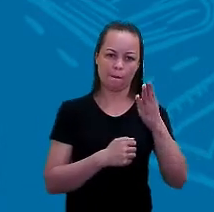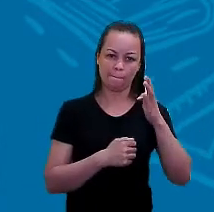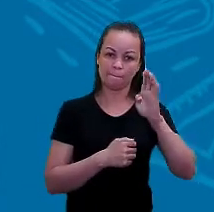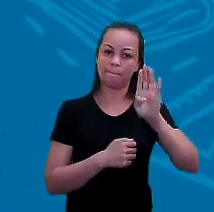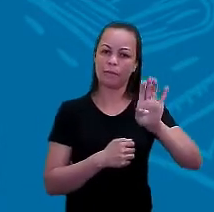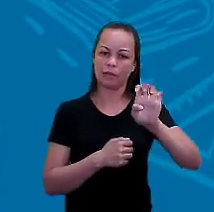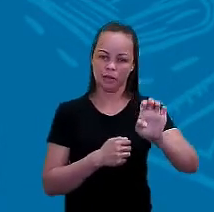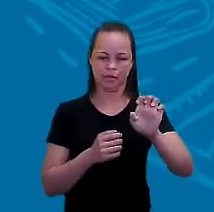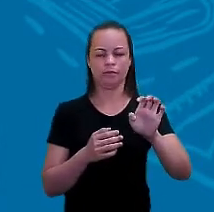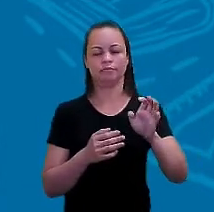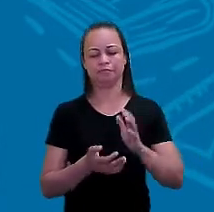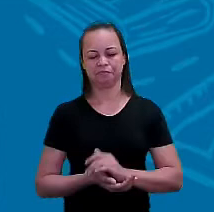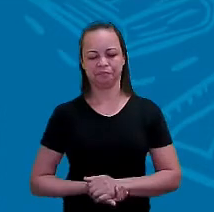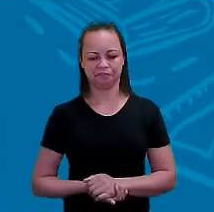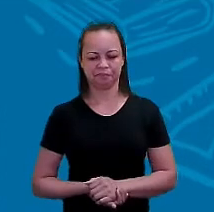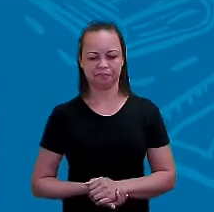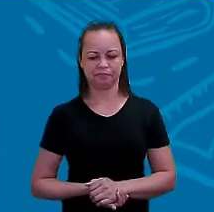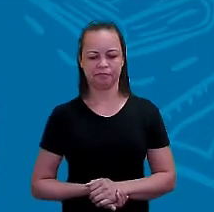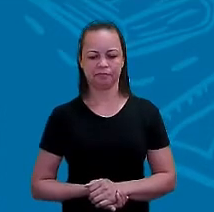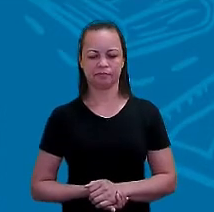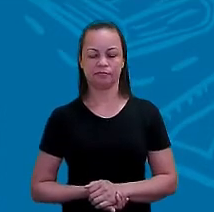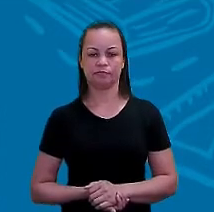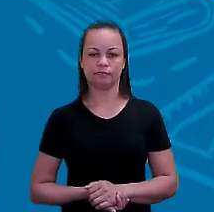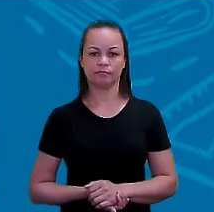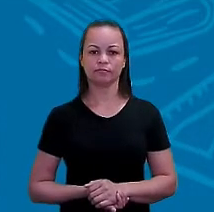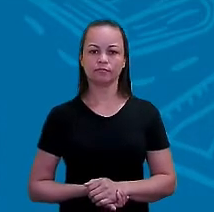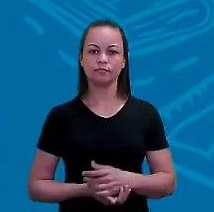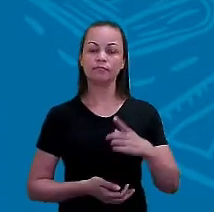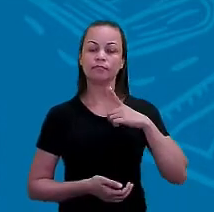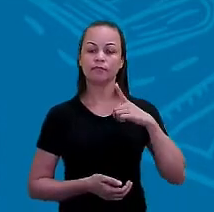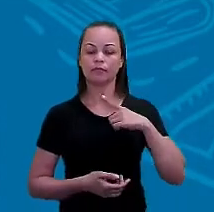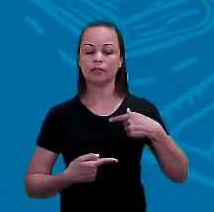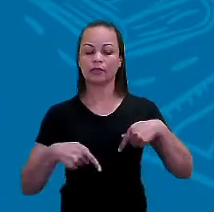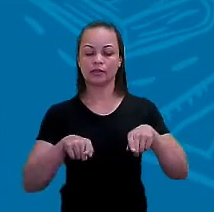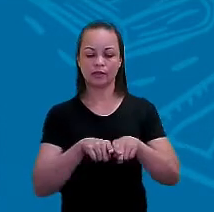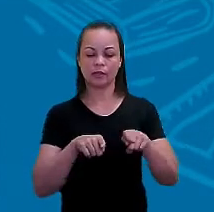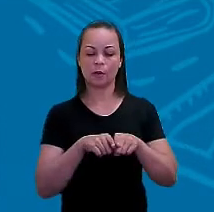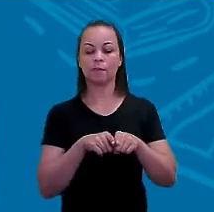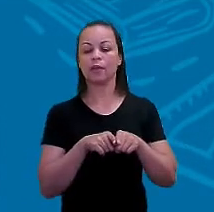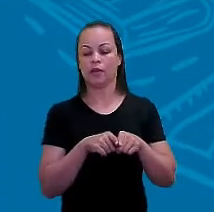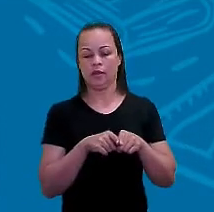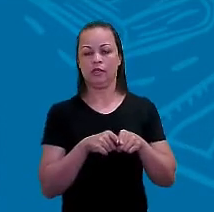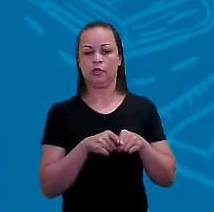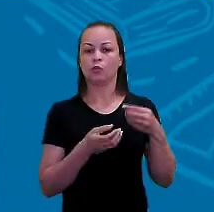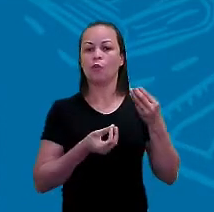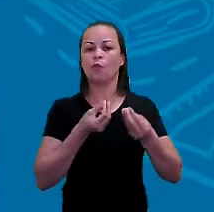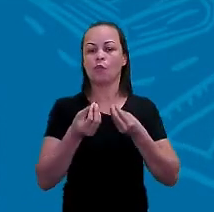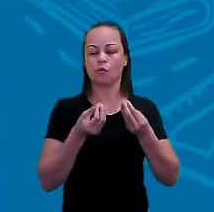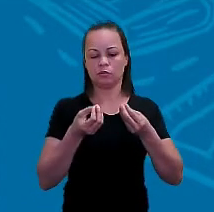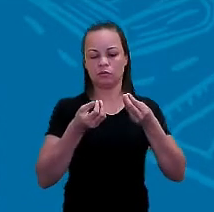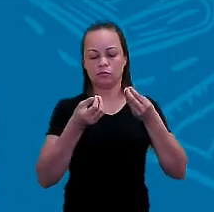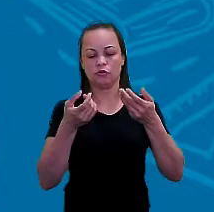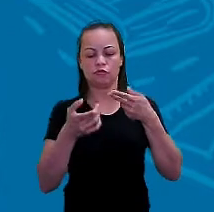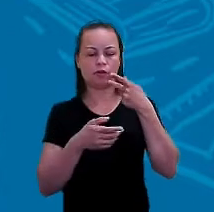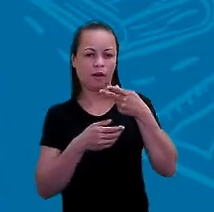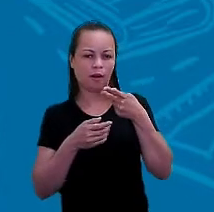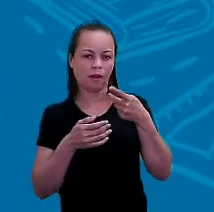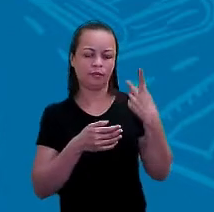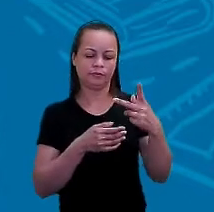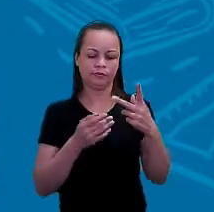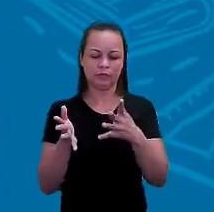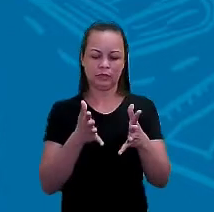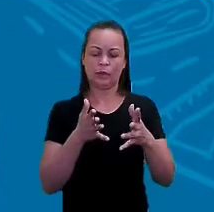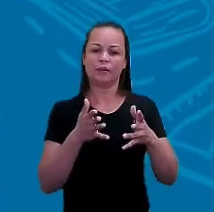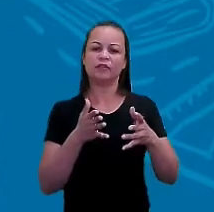let's continue. O próximo, eu tenho aí ó, a conjugação dele na forma afirmativa para a gente fazer uma revisão assim,